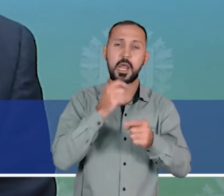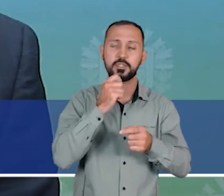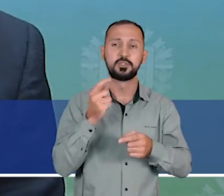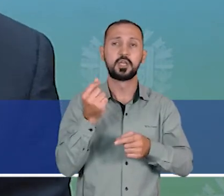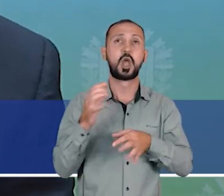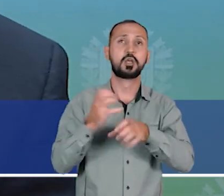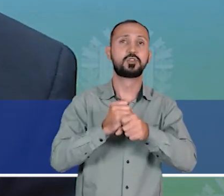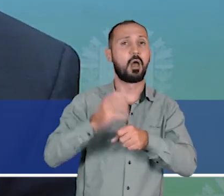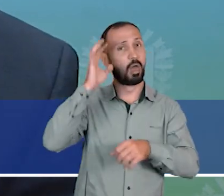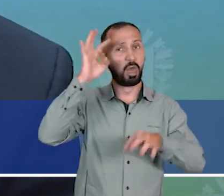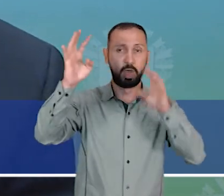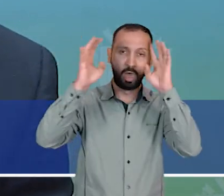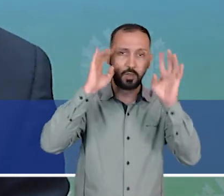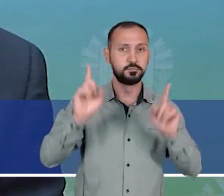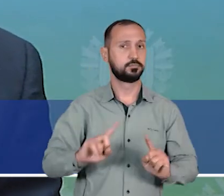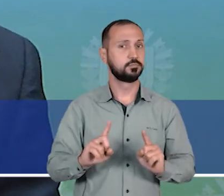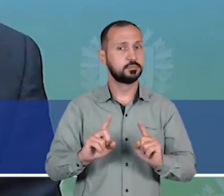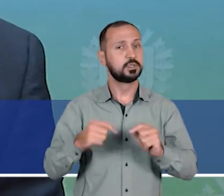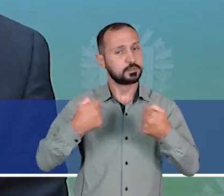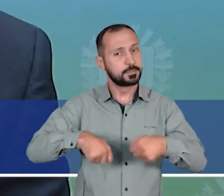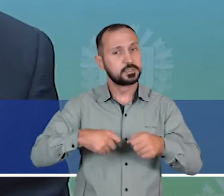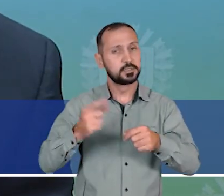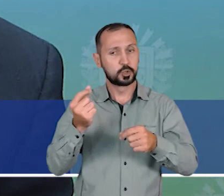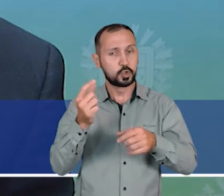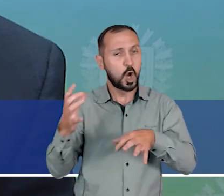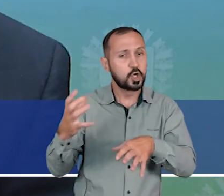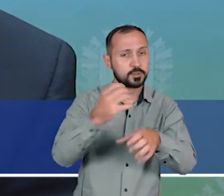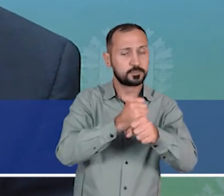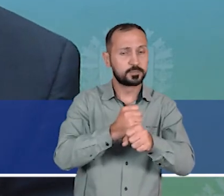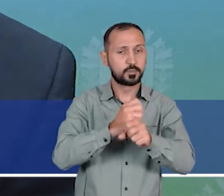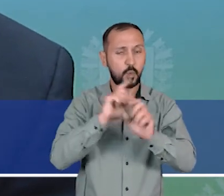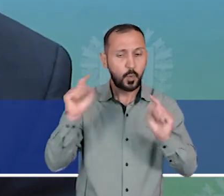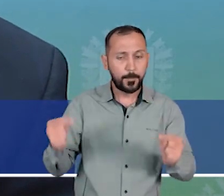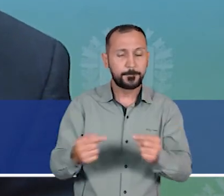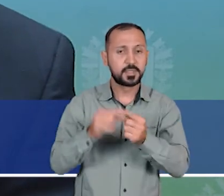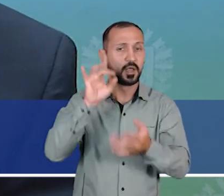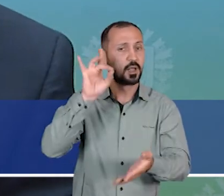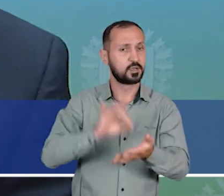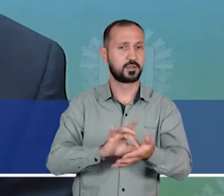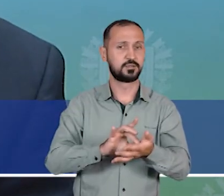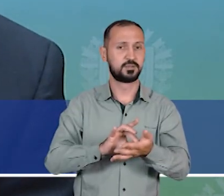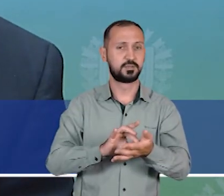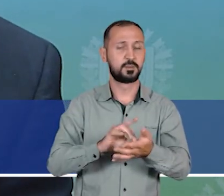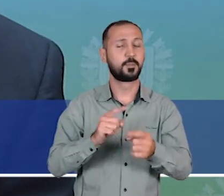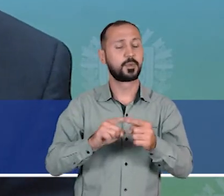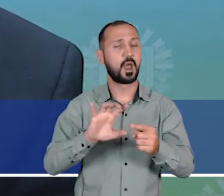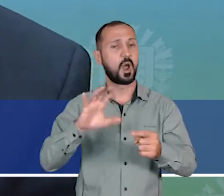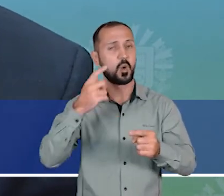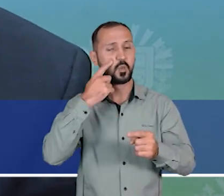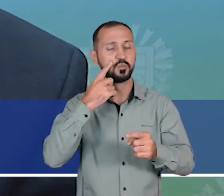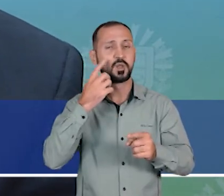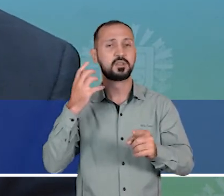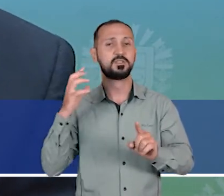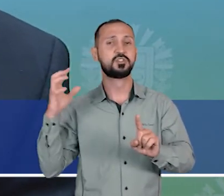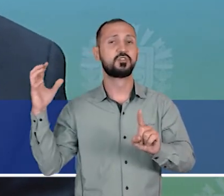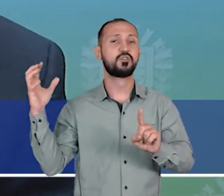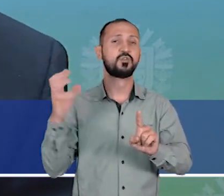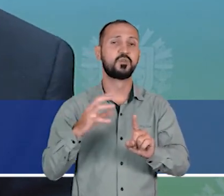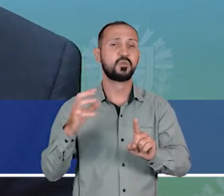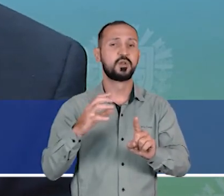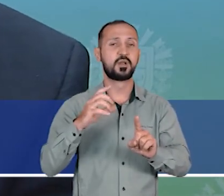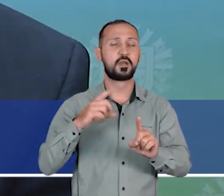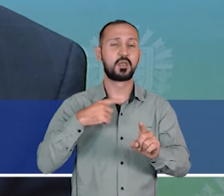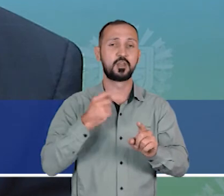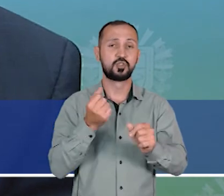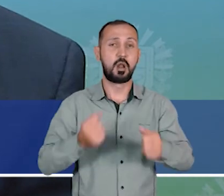ter orçamento fictício. O orçamento ele precisa de ser adequado à realidade, sob pena de você incorrer, né, em grave